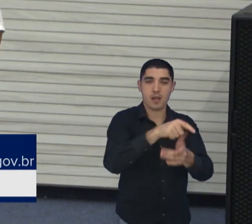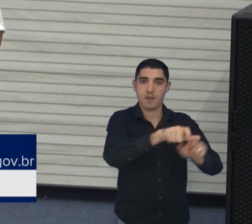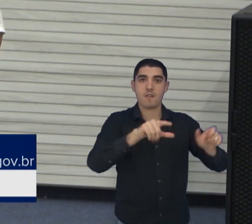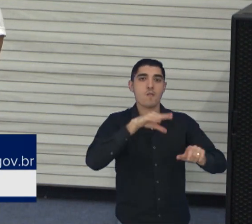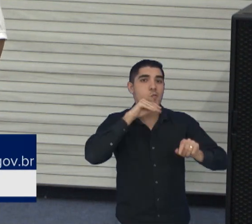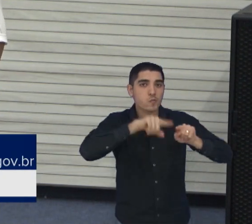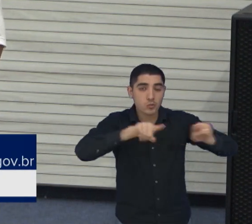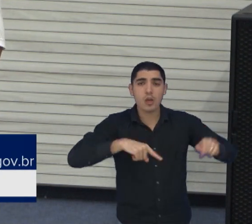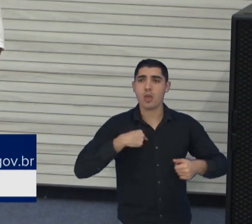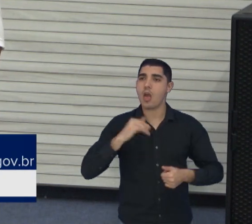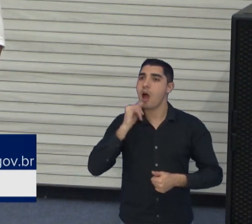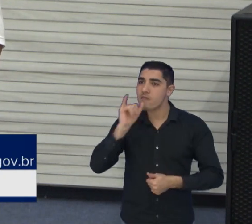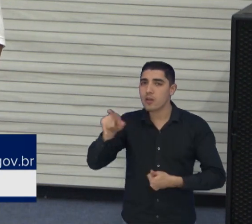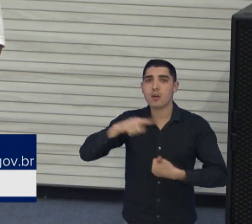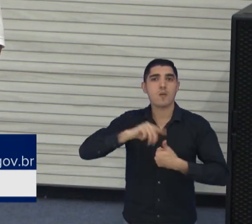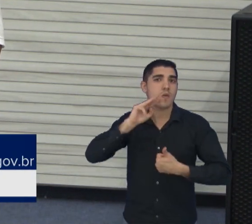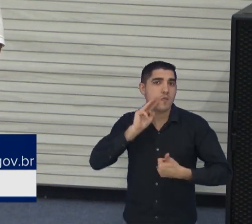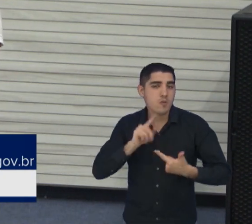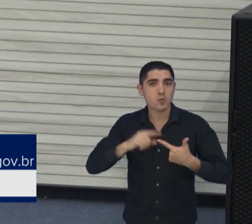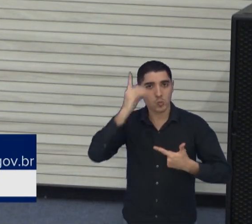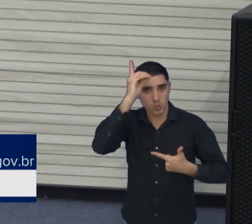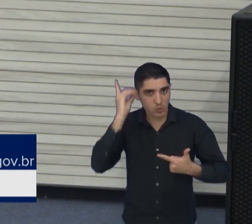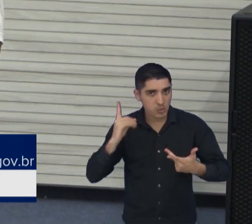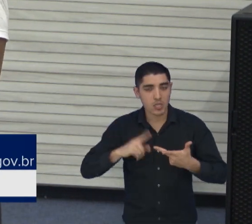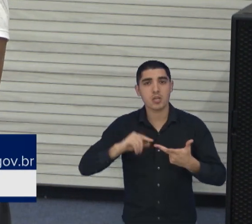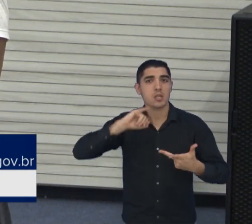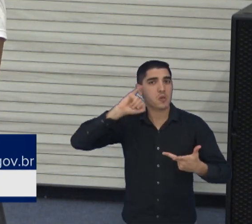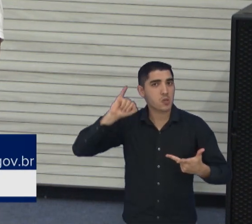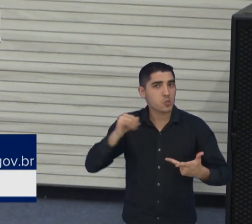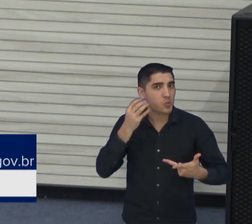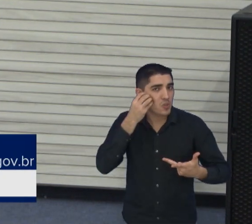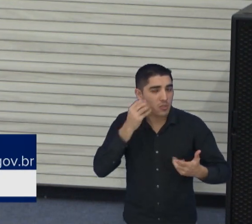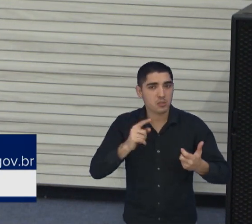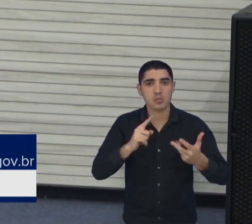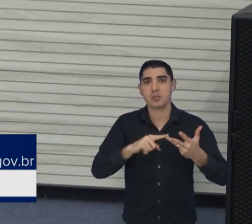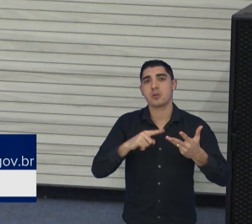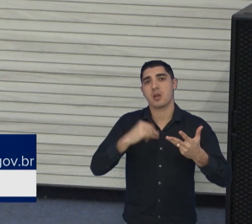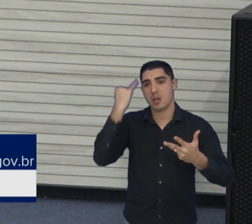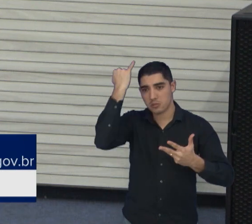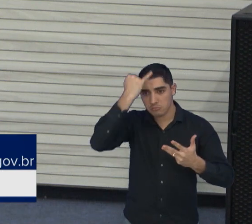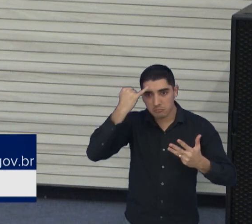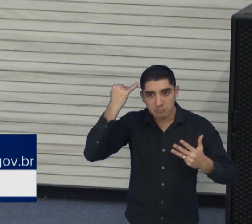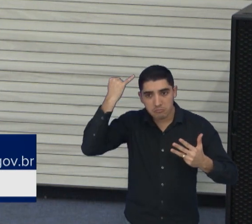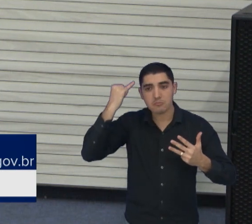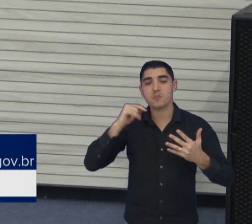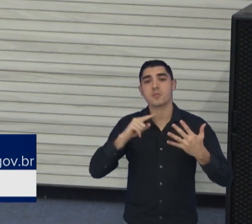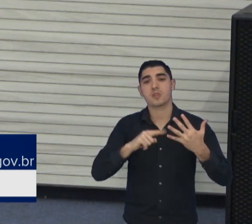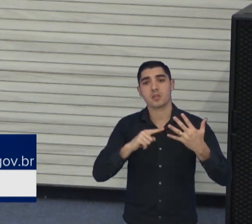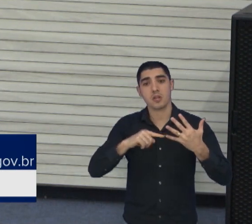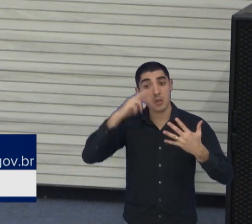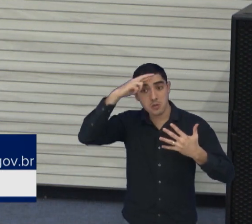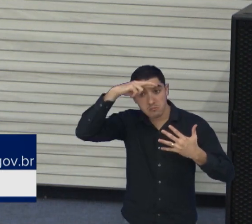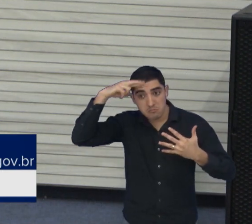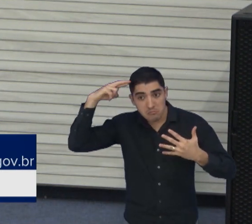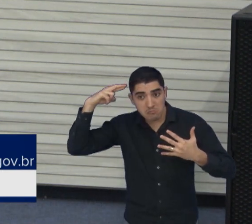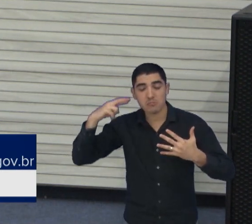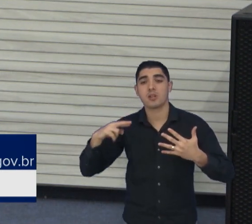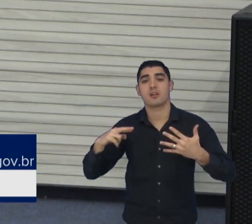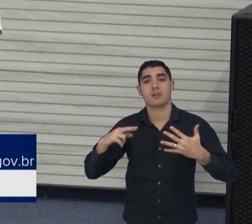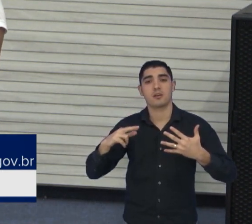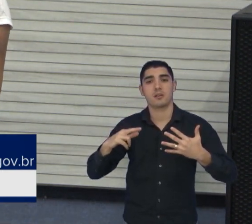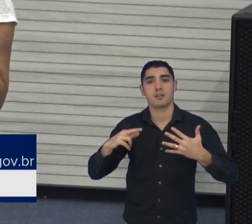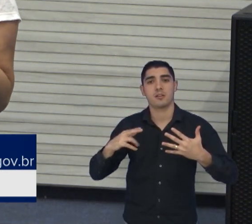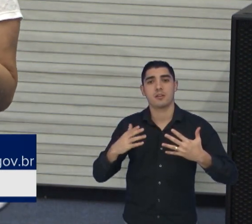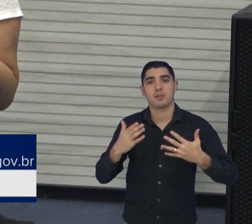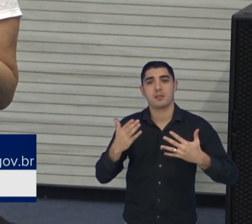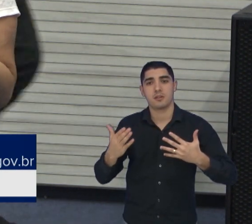Dulce Rita, Juliana Fraga, José Cláudio, Roberto Chagas,